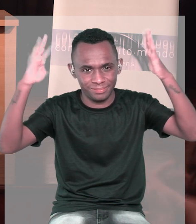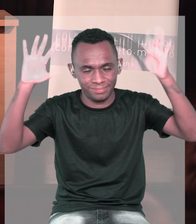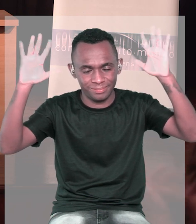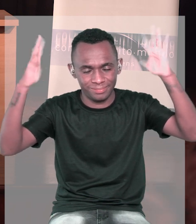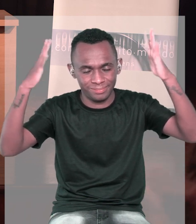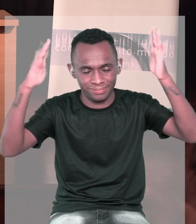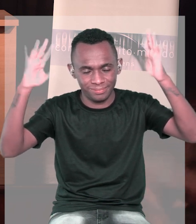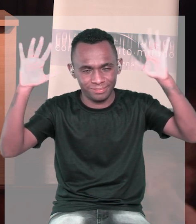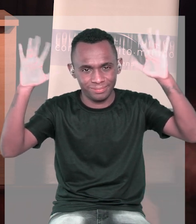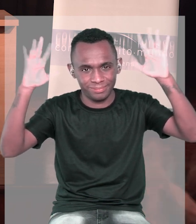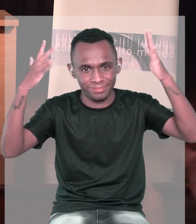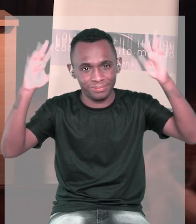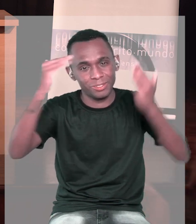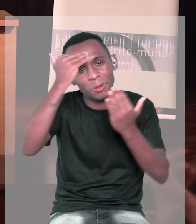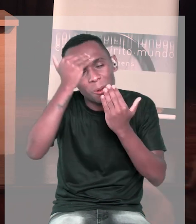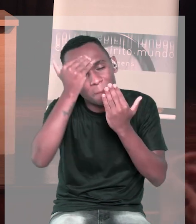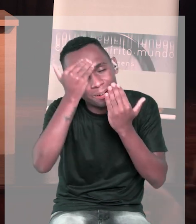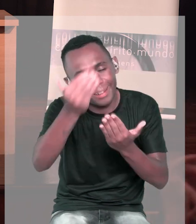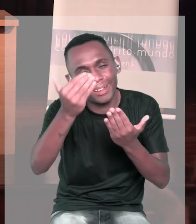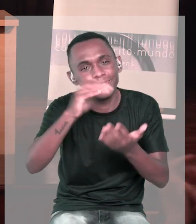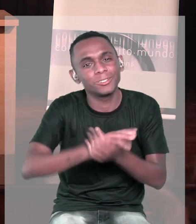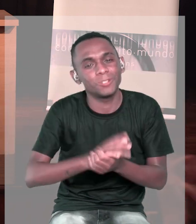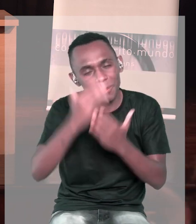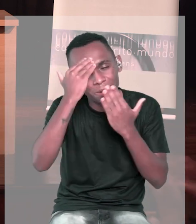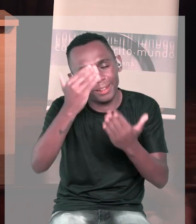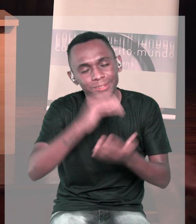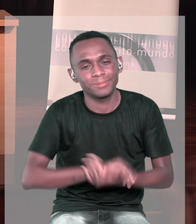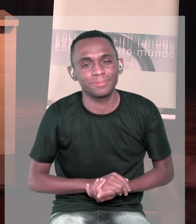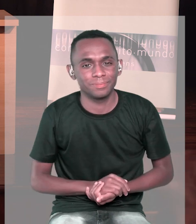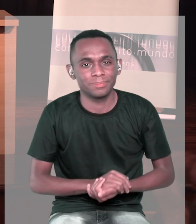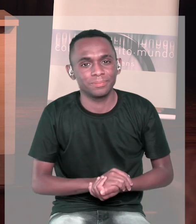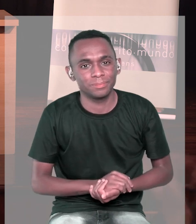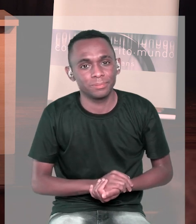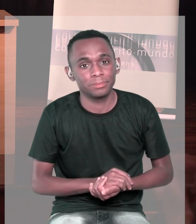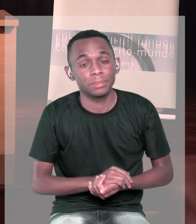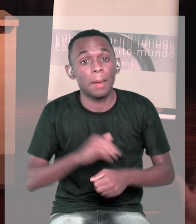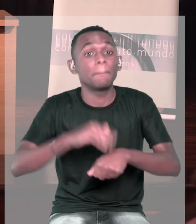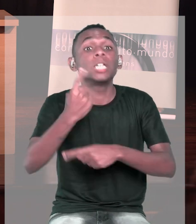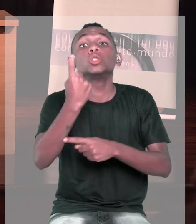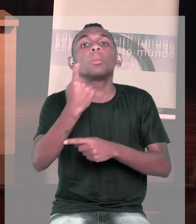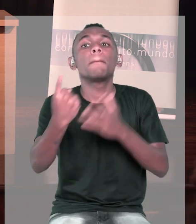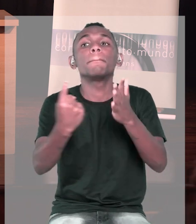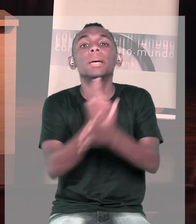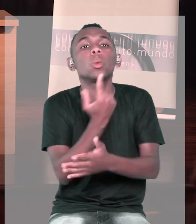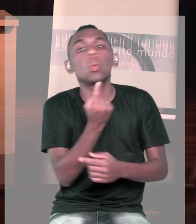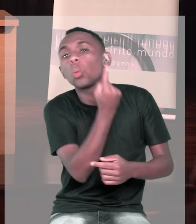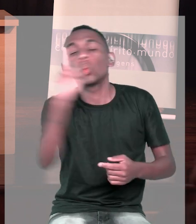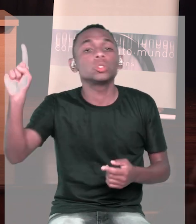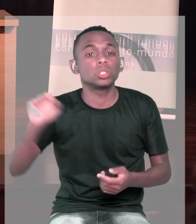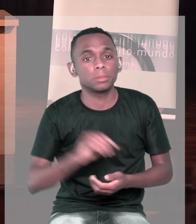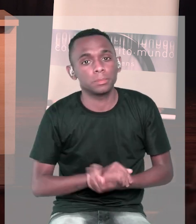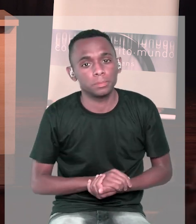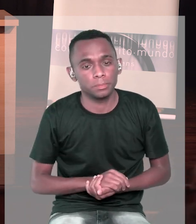Merci. Muito obrigado. Merci beaucoup. É mais uma pergunta e última. Na